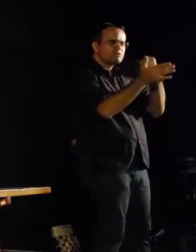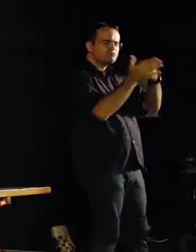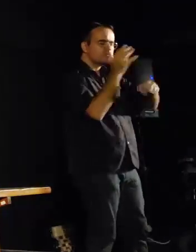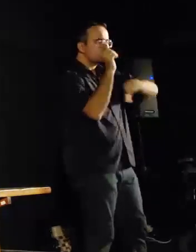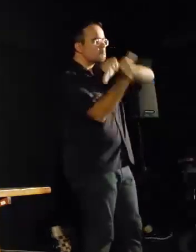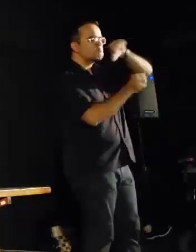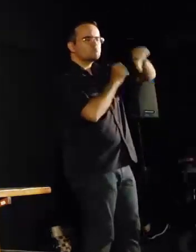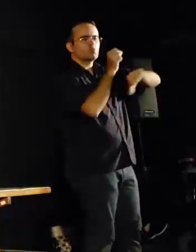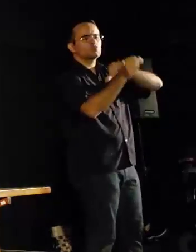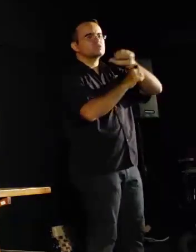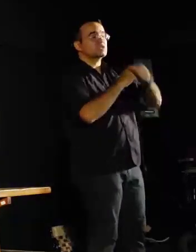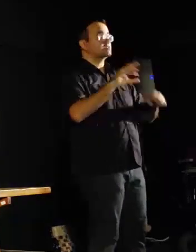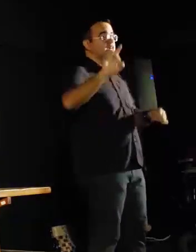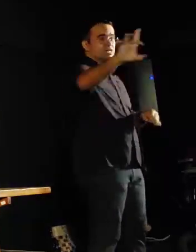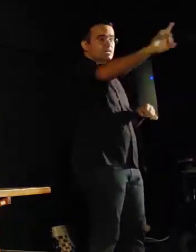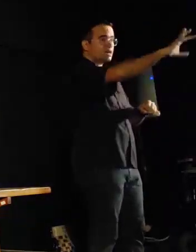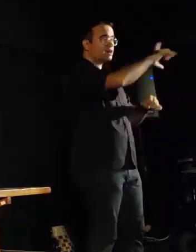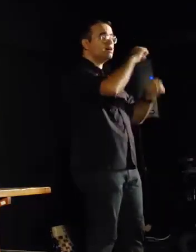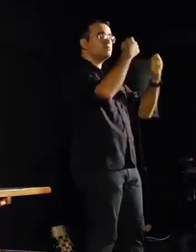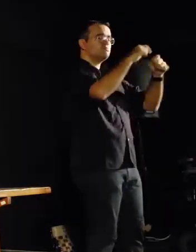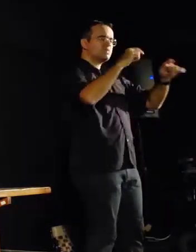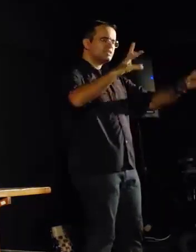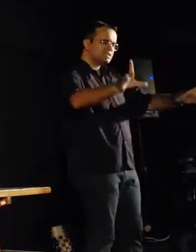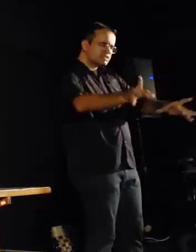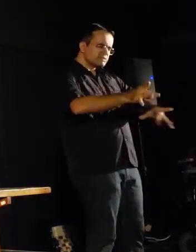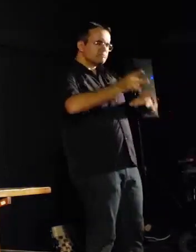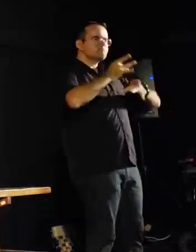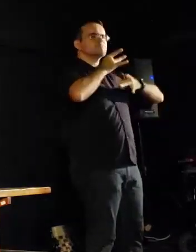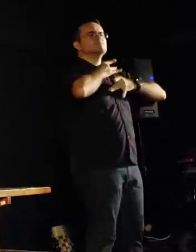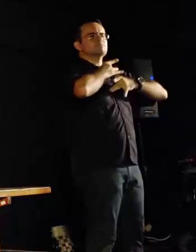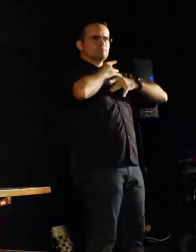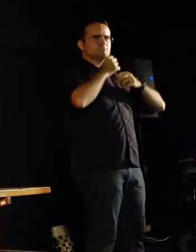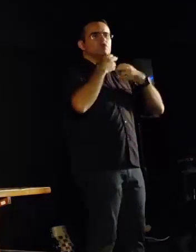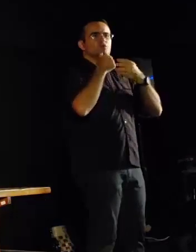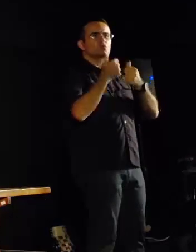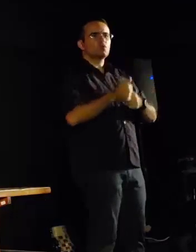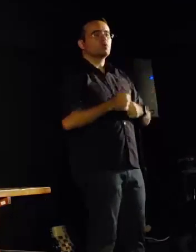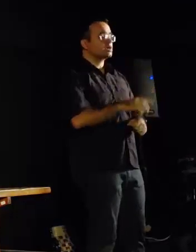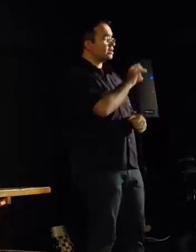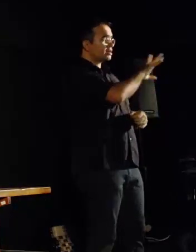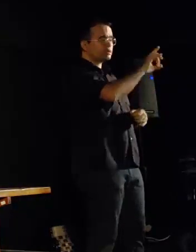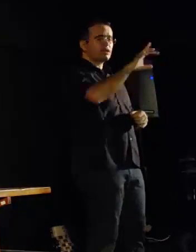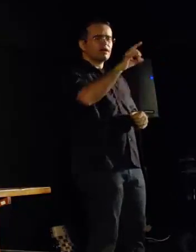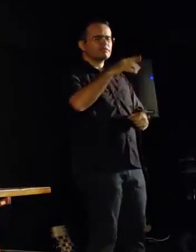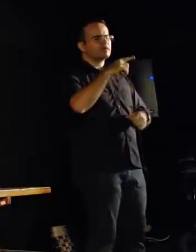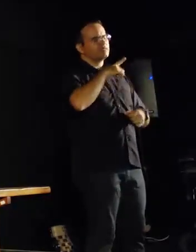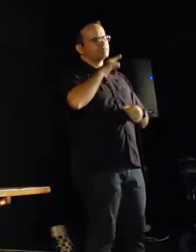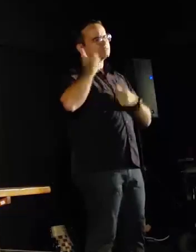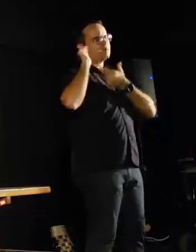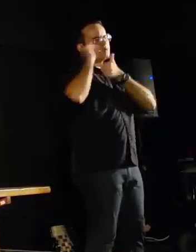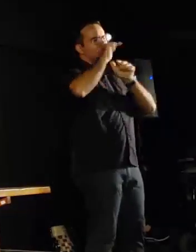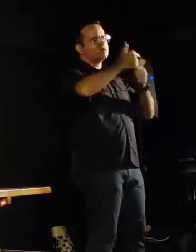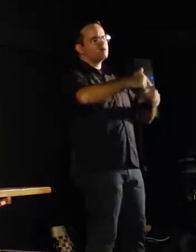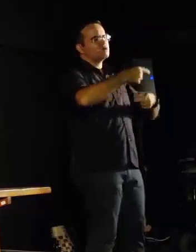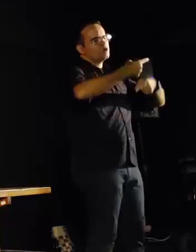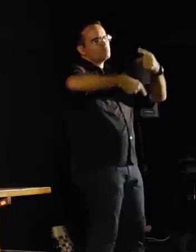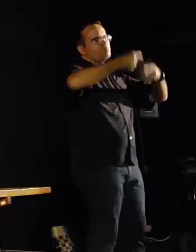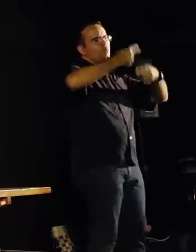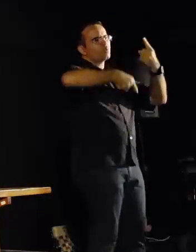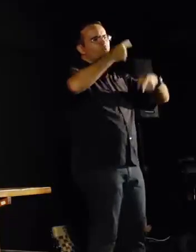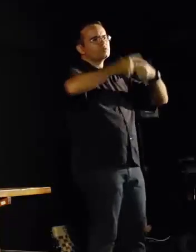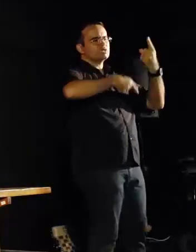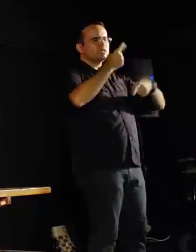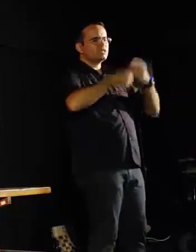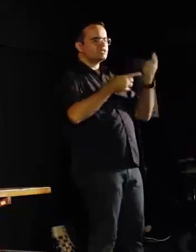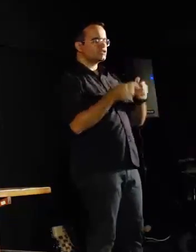que ela não pode, neste momento, se incorporar nos nossos sujeitos políticos, tradicionalmente